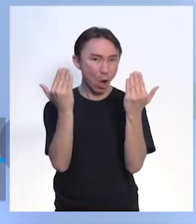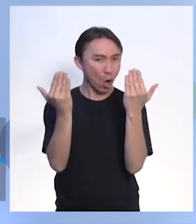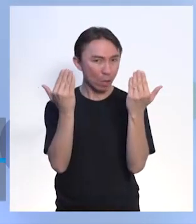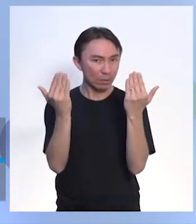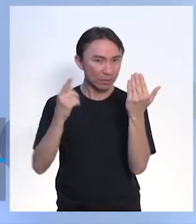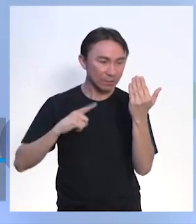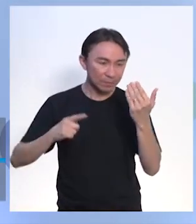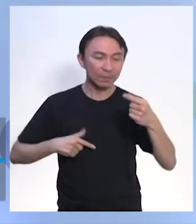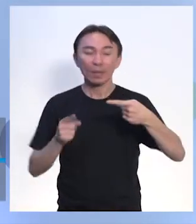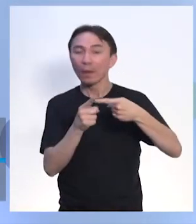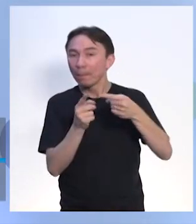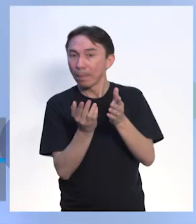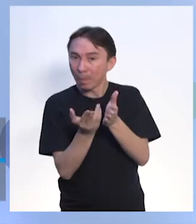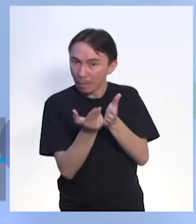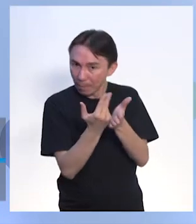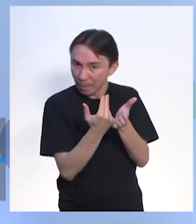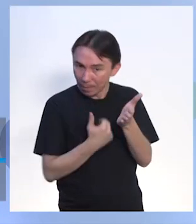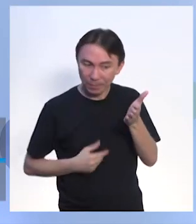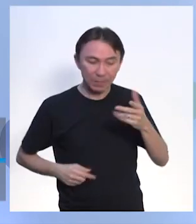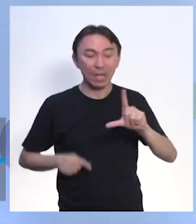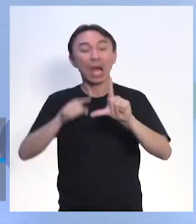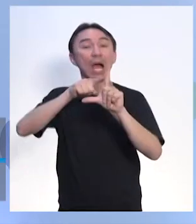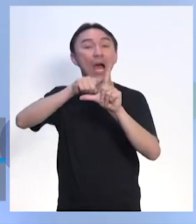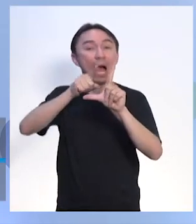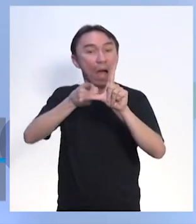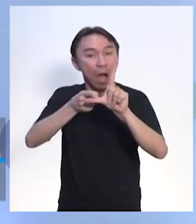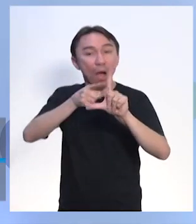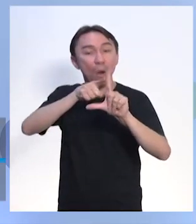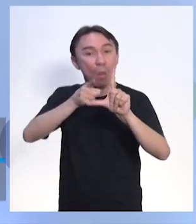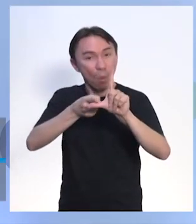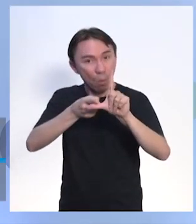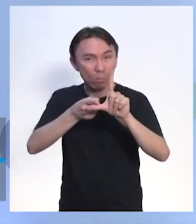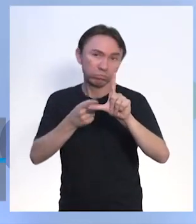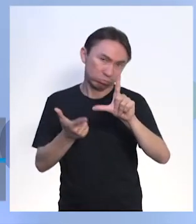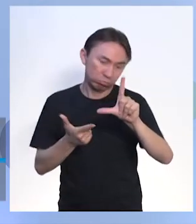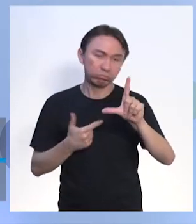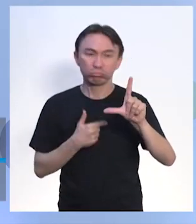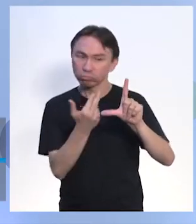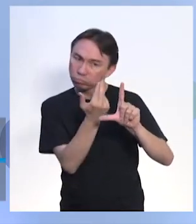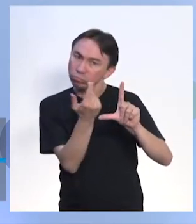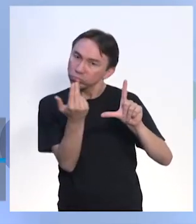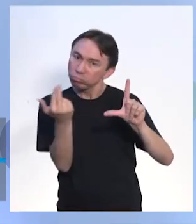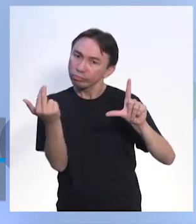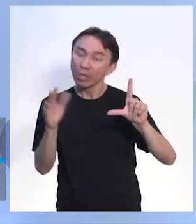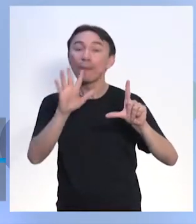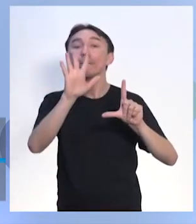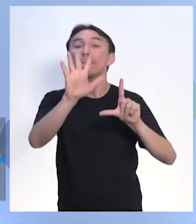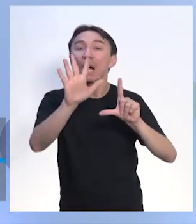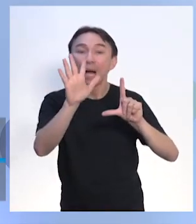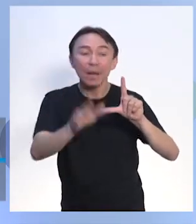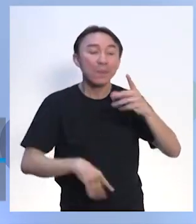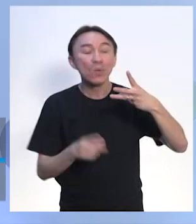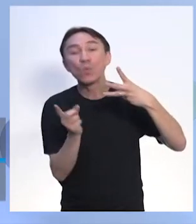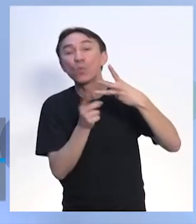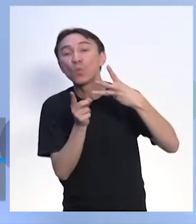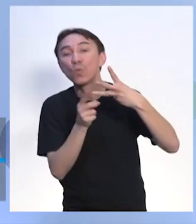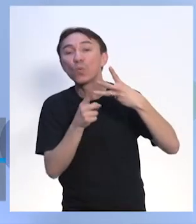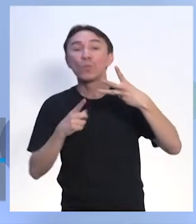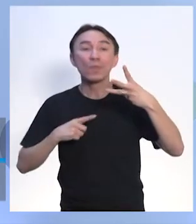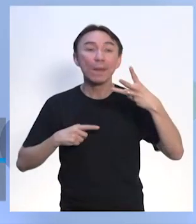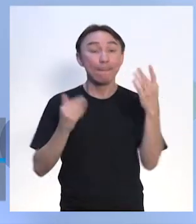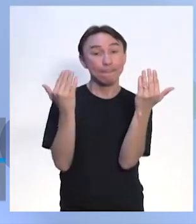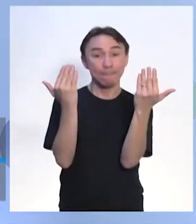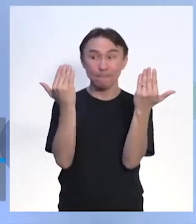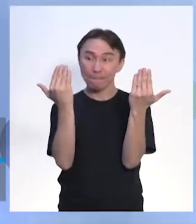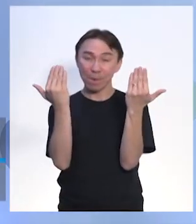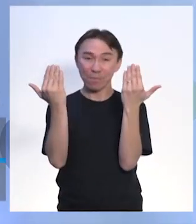ação. Ângulo, toda ação. No caso aí, por último, né, eu estou observando se existe a proporcionalidade. Se eu